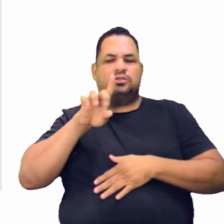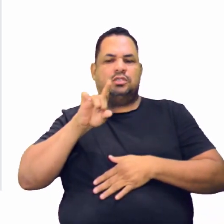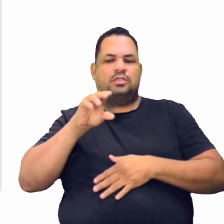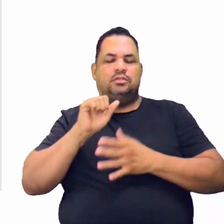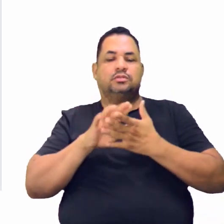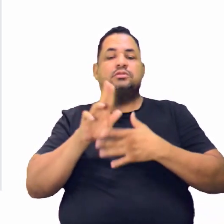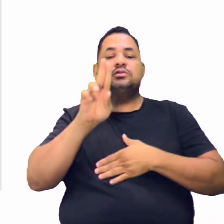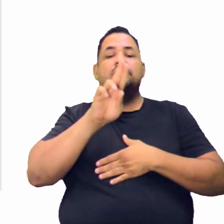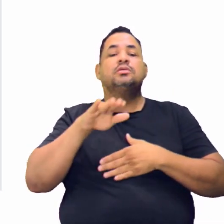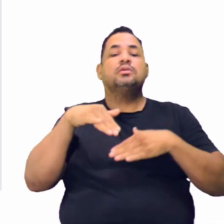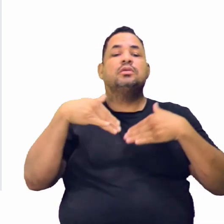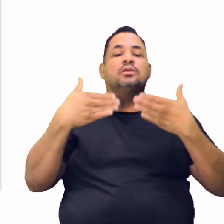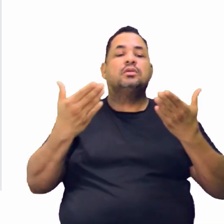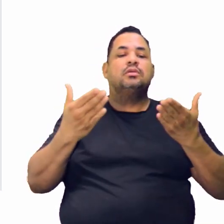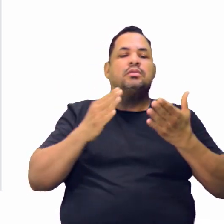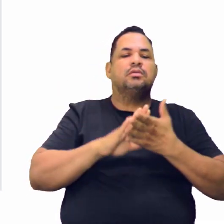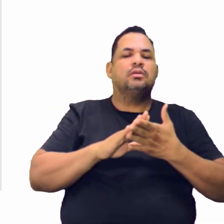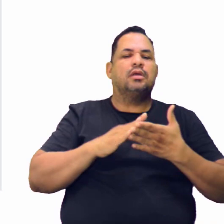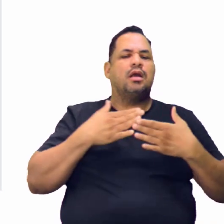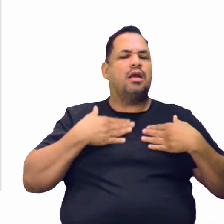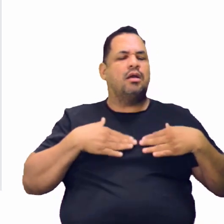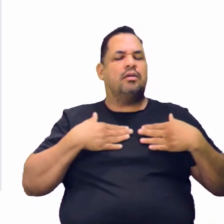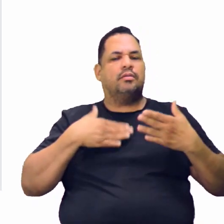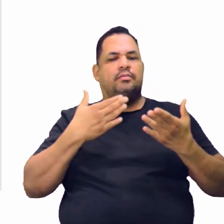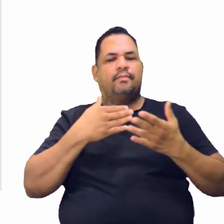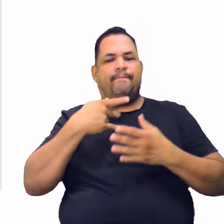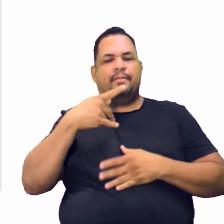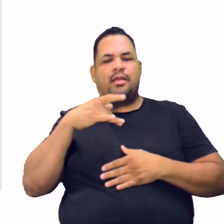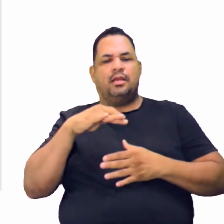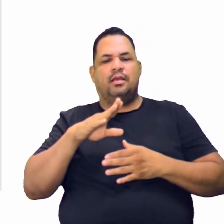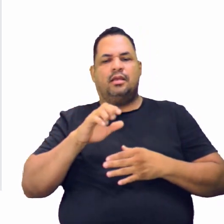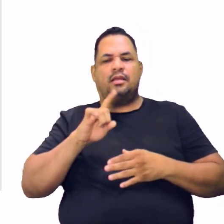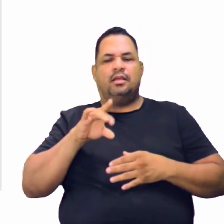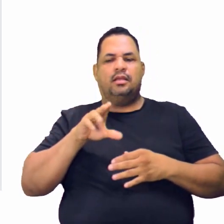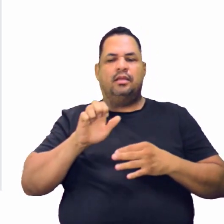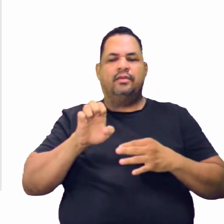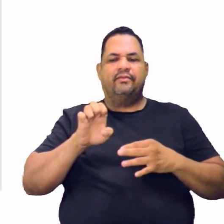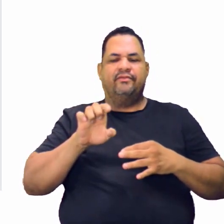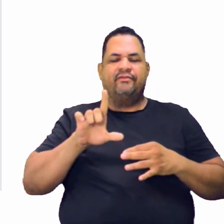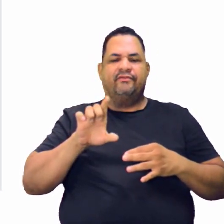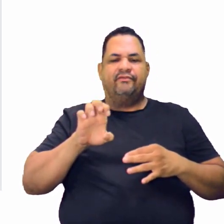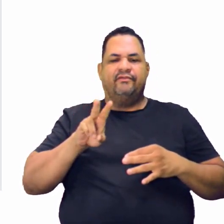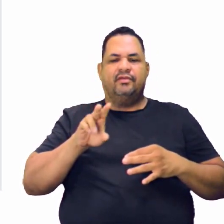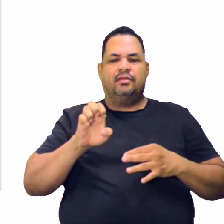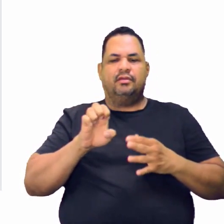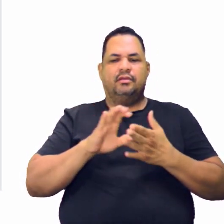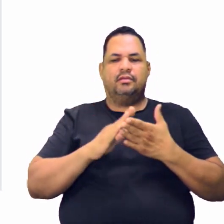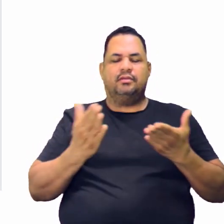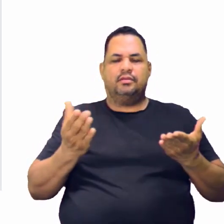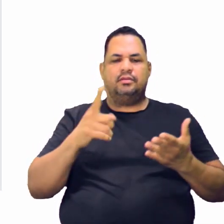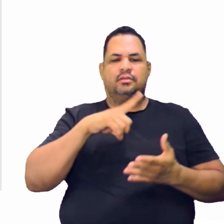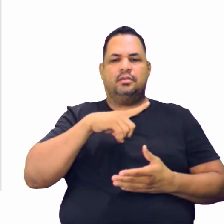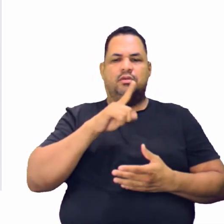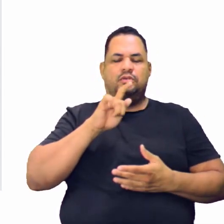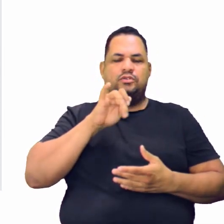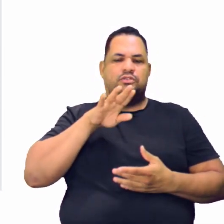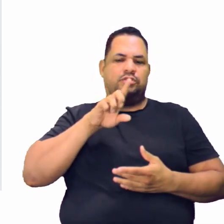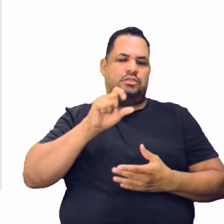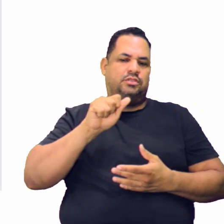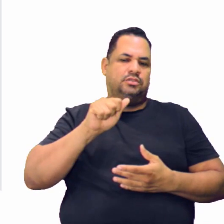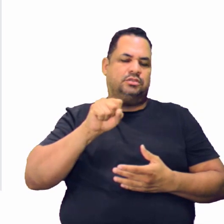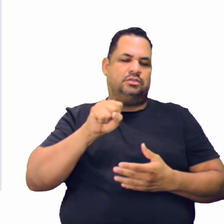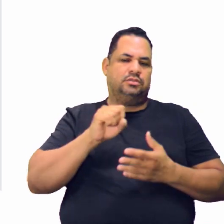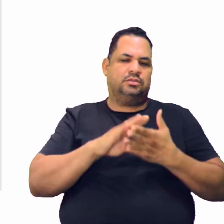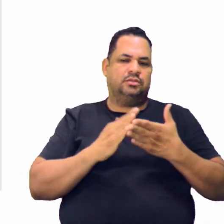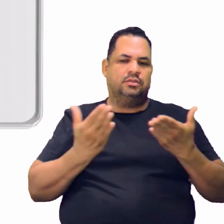usa aí, ó? Pega leve, prof, quer dizer, vá devagar, mas então, aqui, ó, algumas gírias aqui para